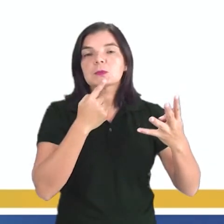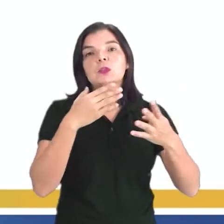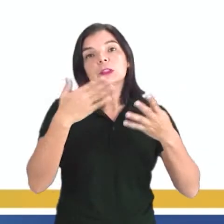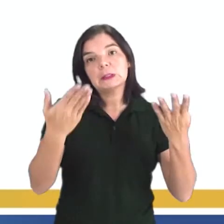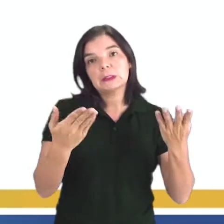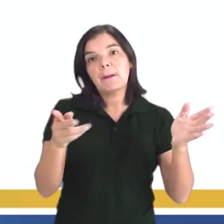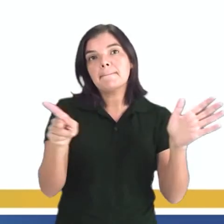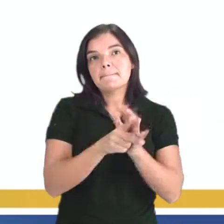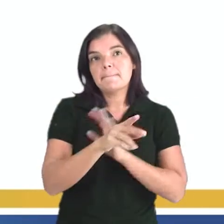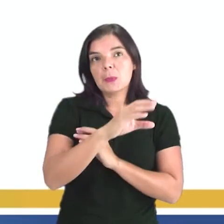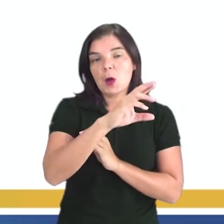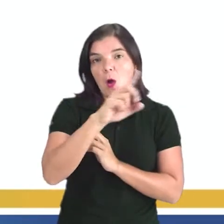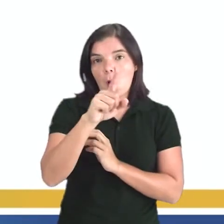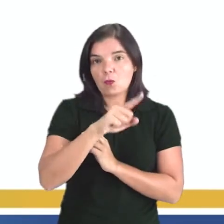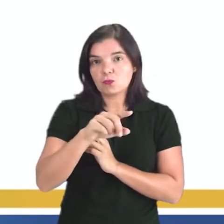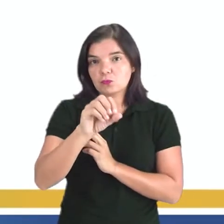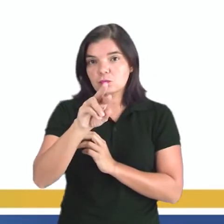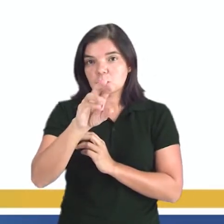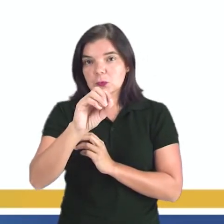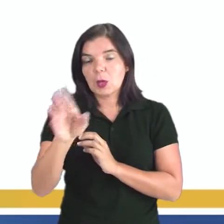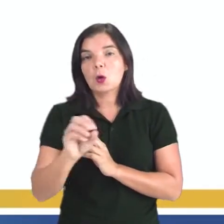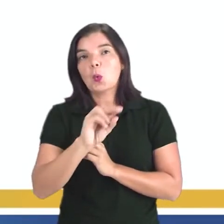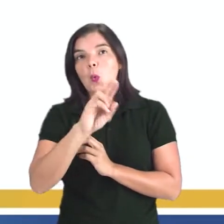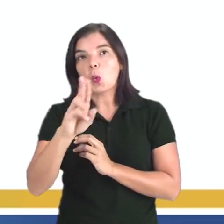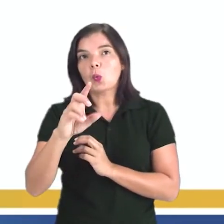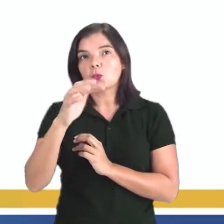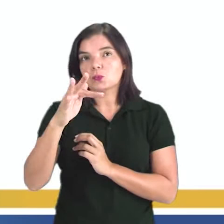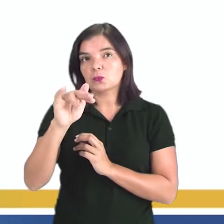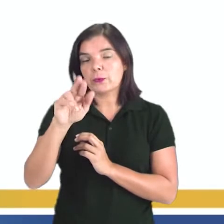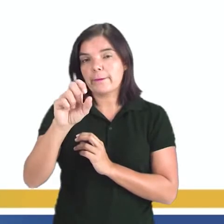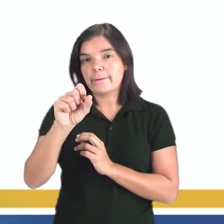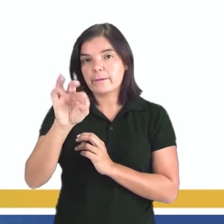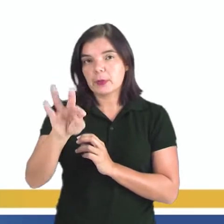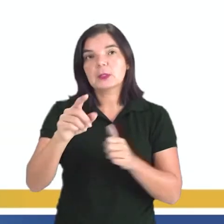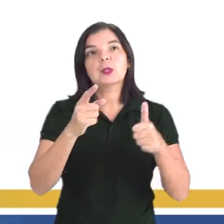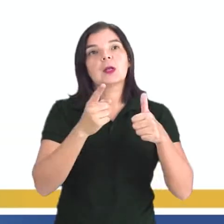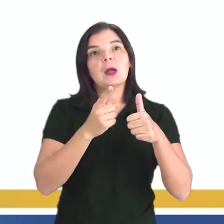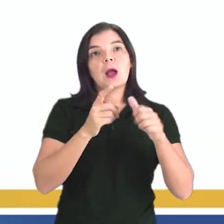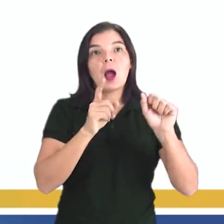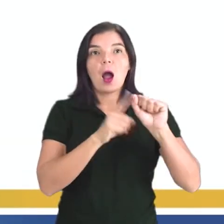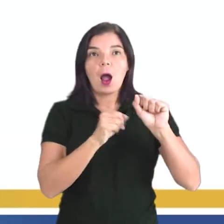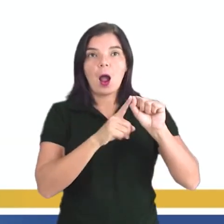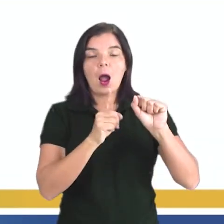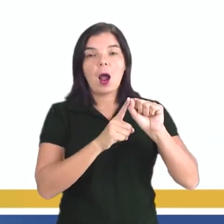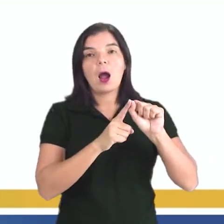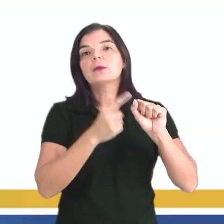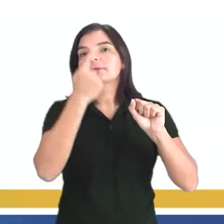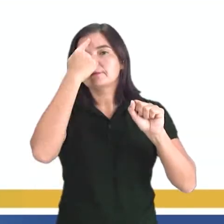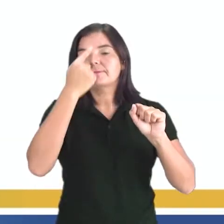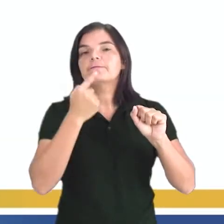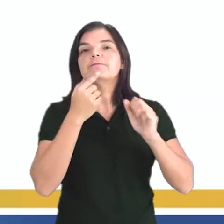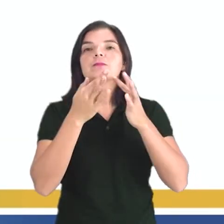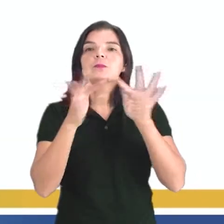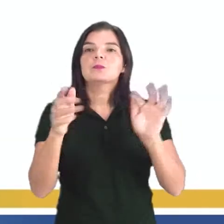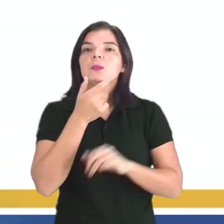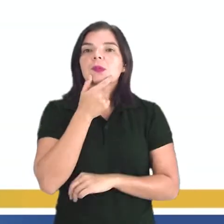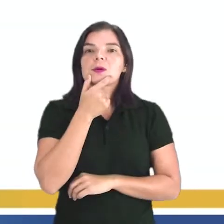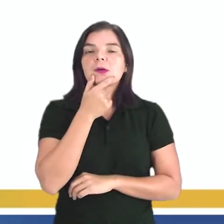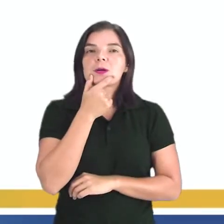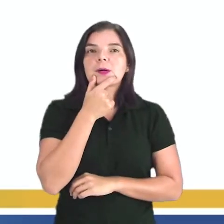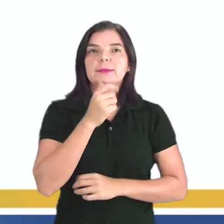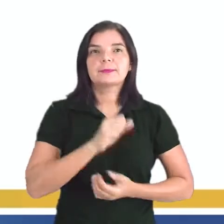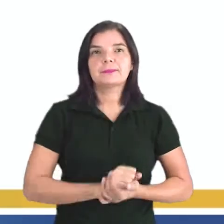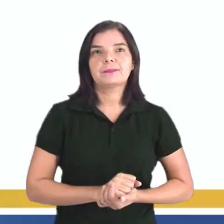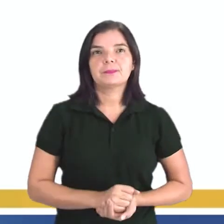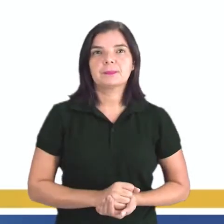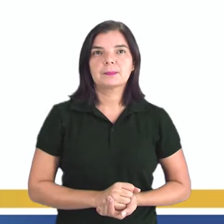se essa imagem pertence ao zero ou first conditional. Na letra A imagem diz: If I become the president,